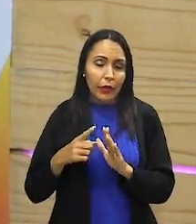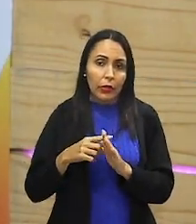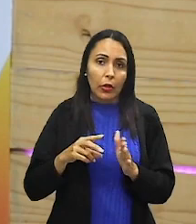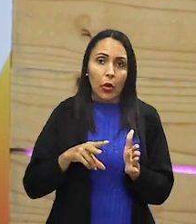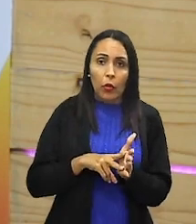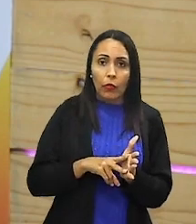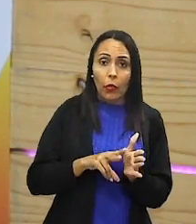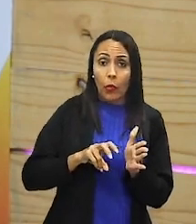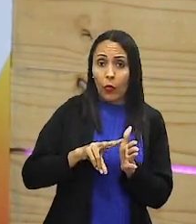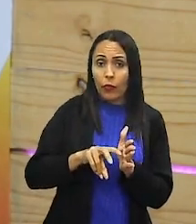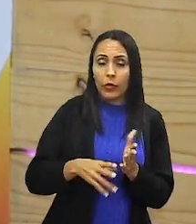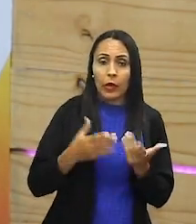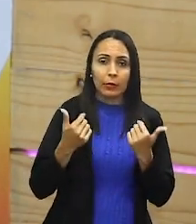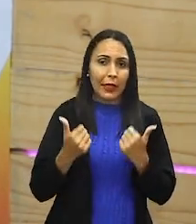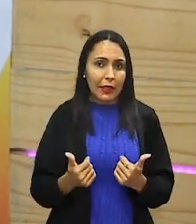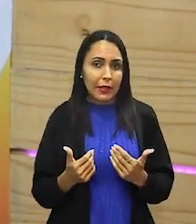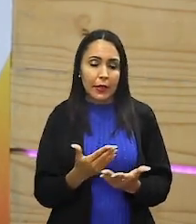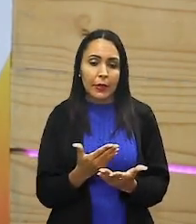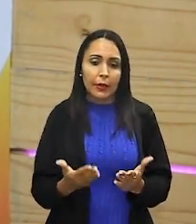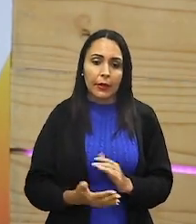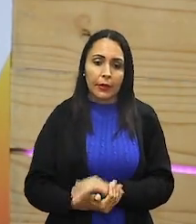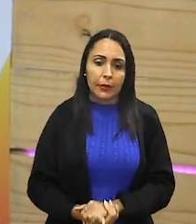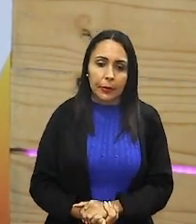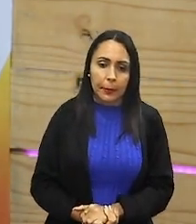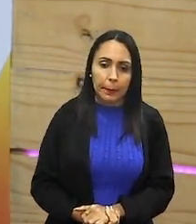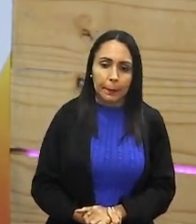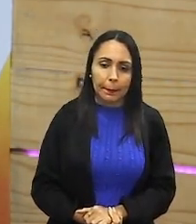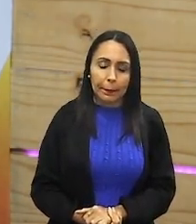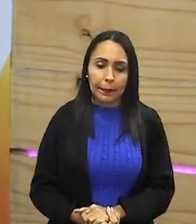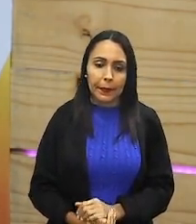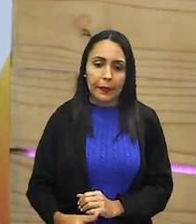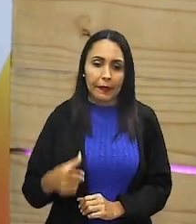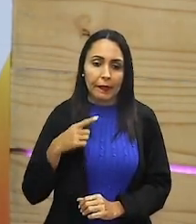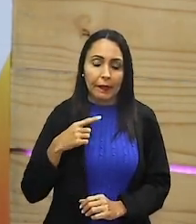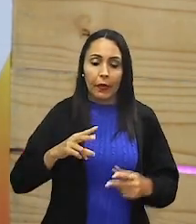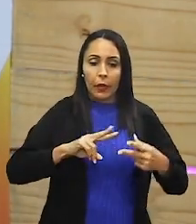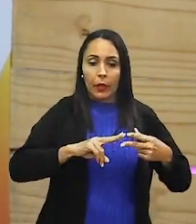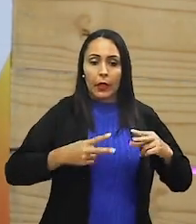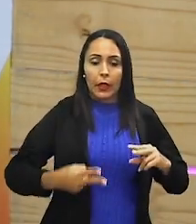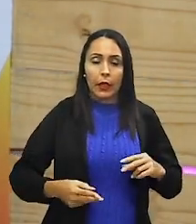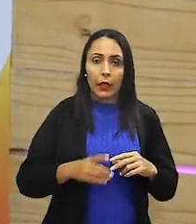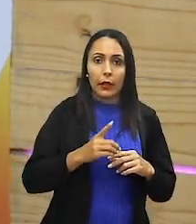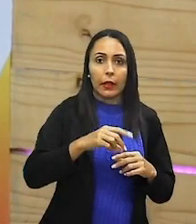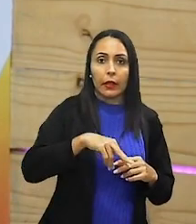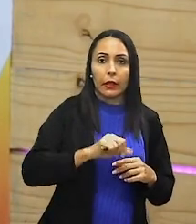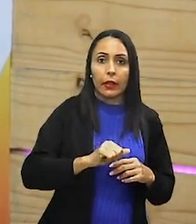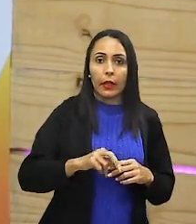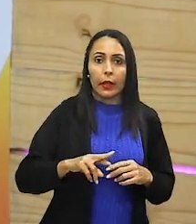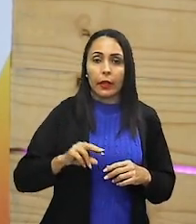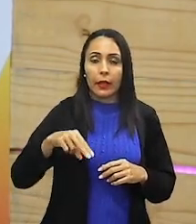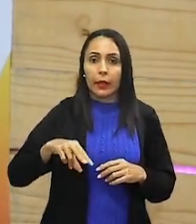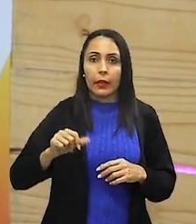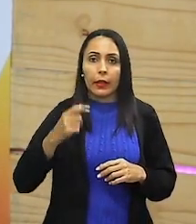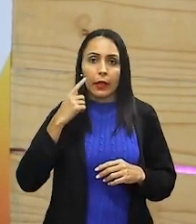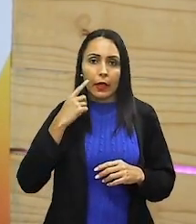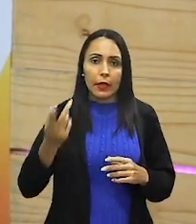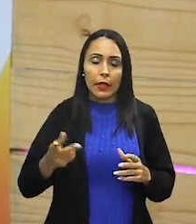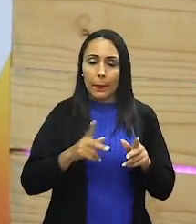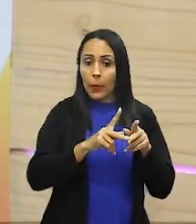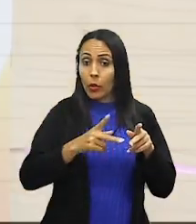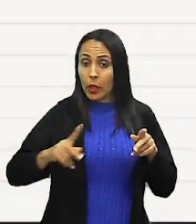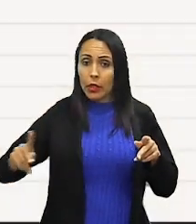DNA e o RNA, beleza? E assim, ele vai ter o DNA e vai ter o RNA, e essas proteínazinhas,